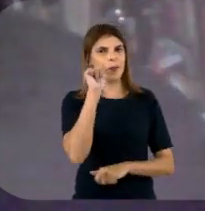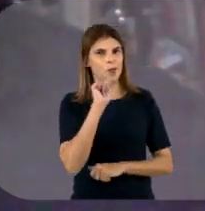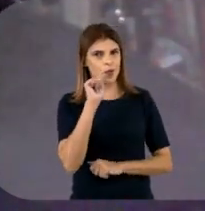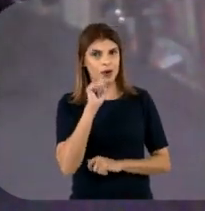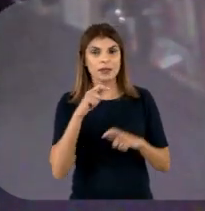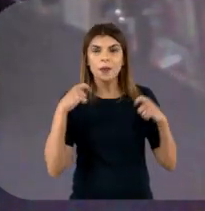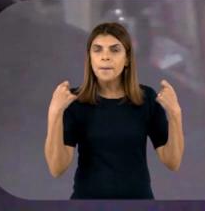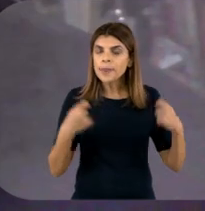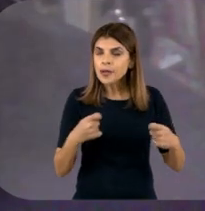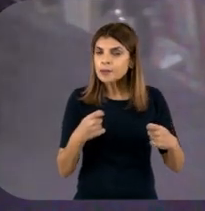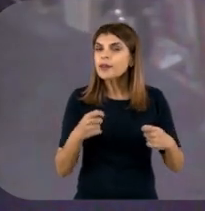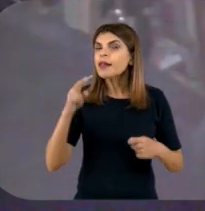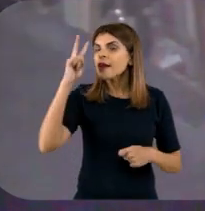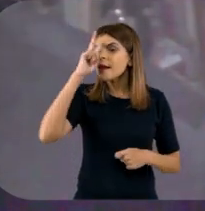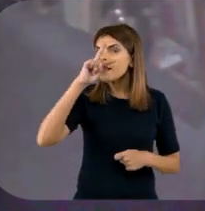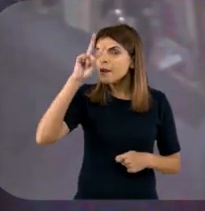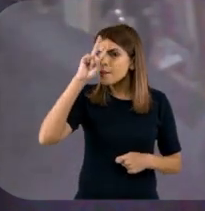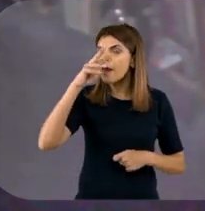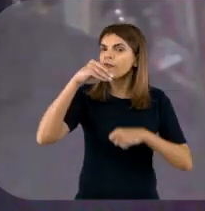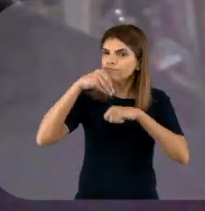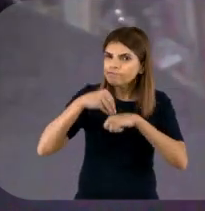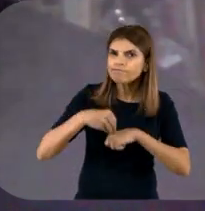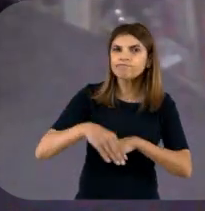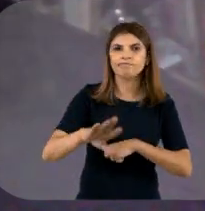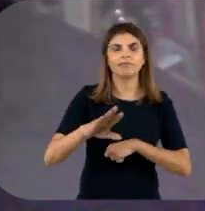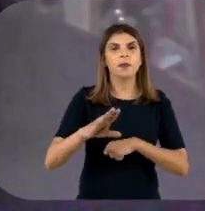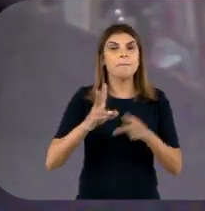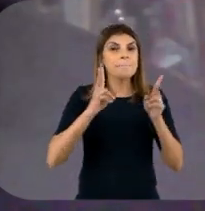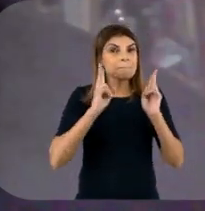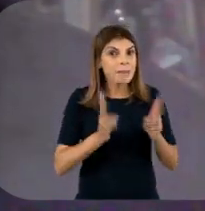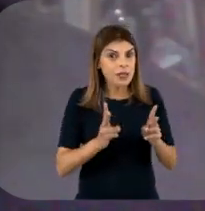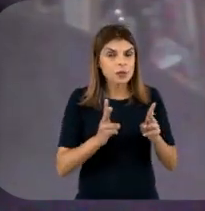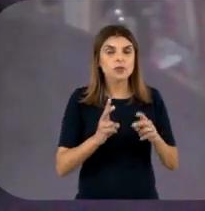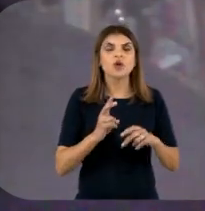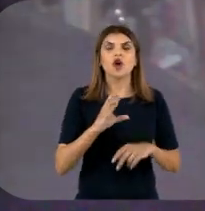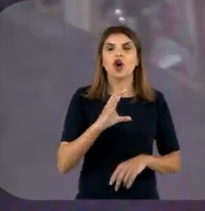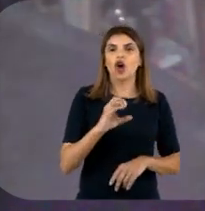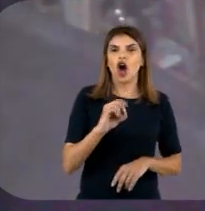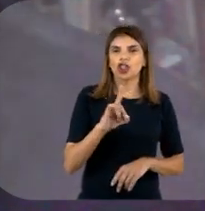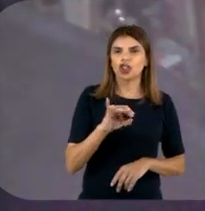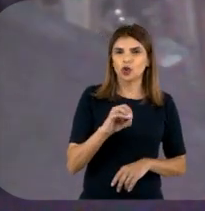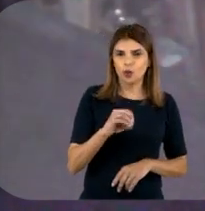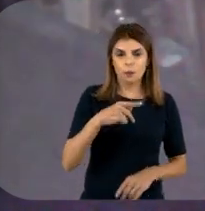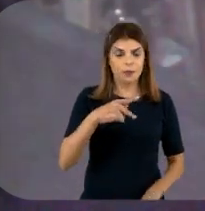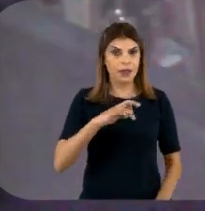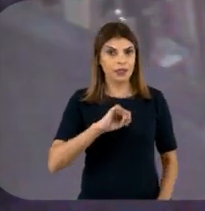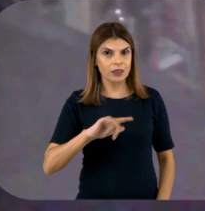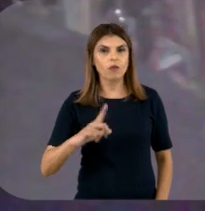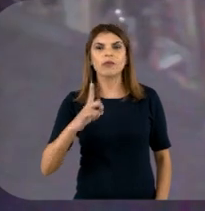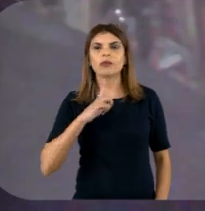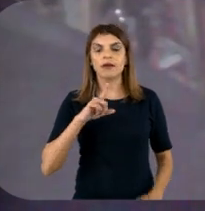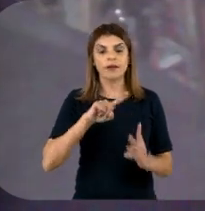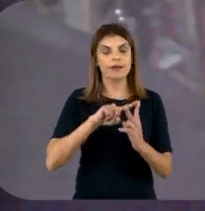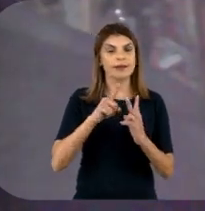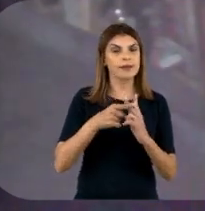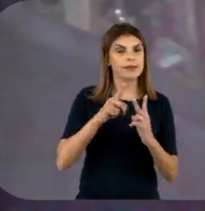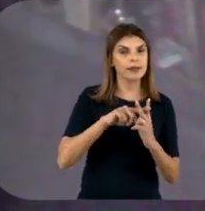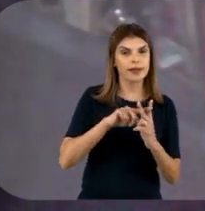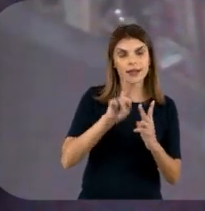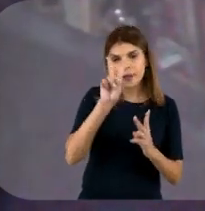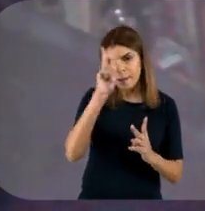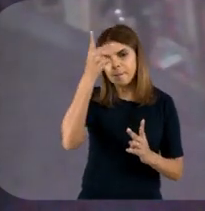Entretanto, é preciso lembrar e afirmar que o mesmo Código Penal traz duas